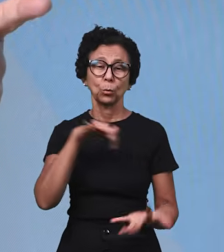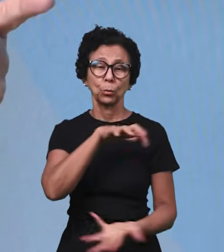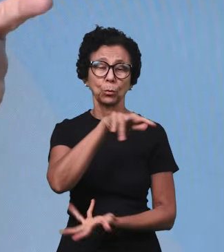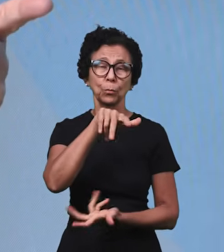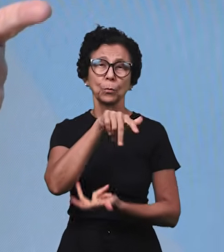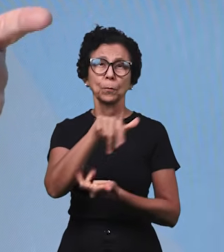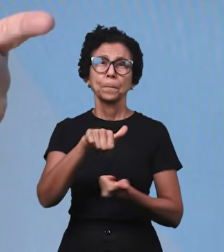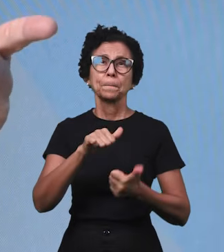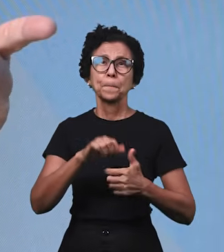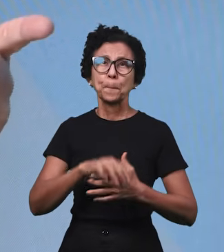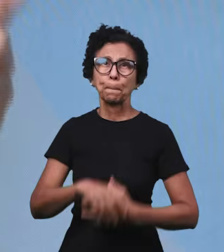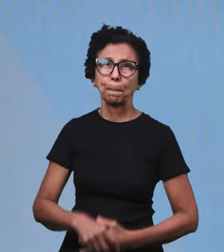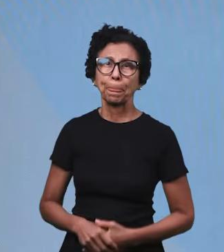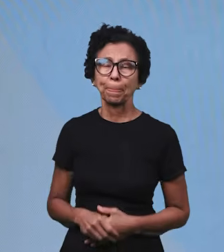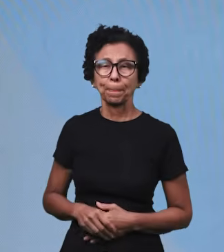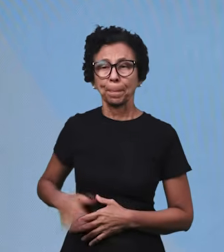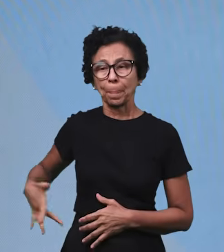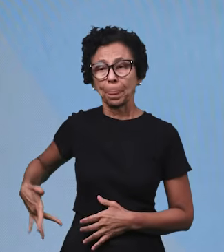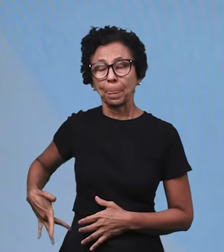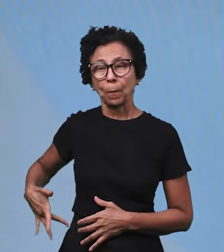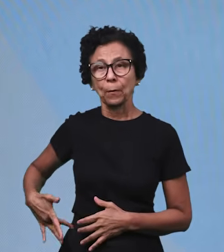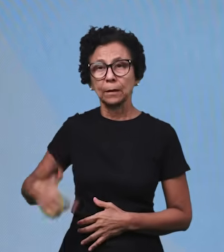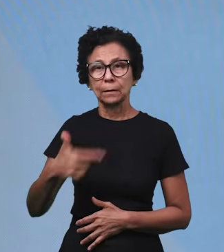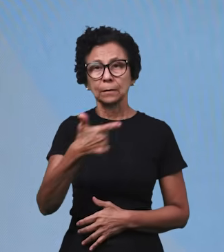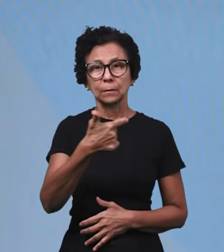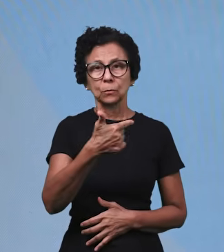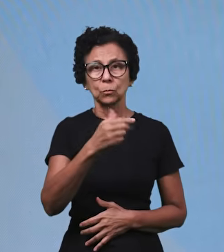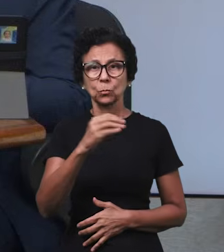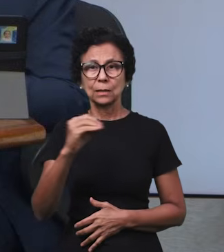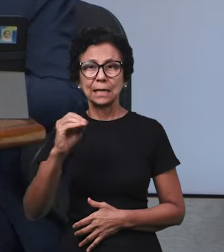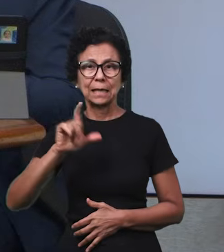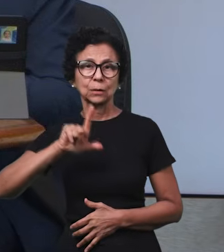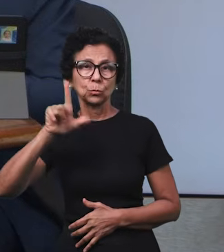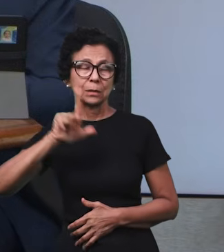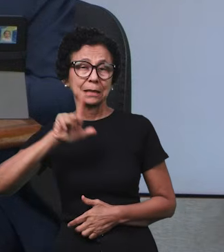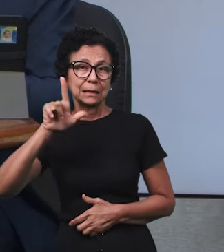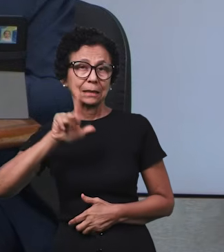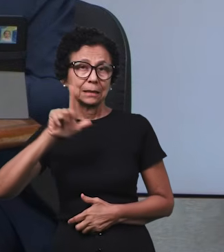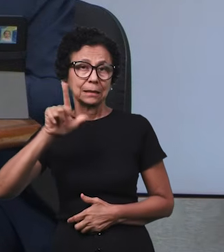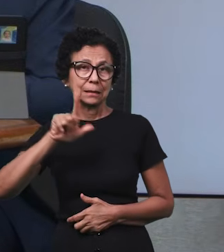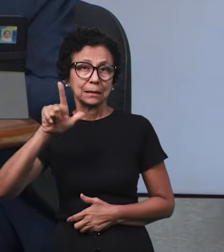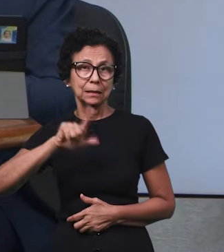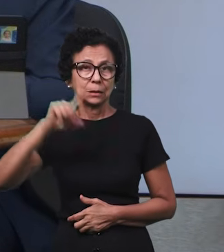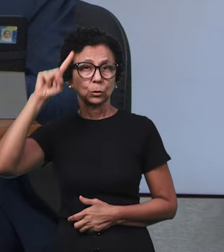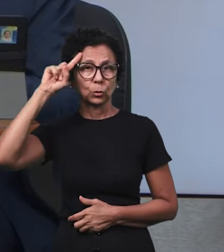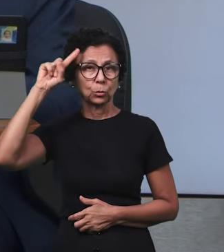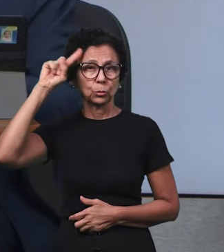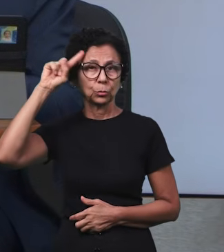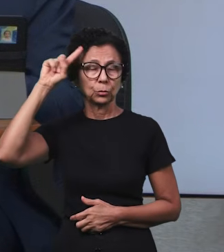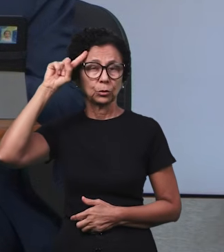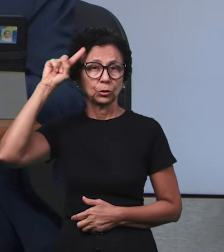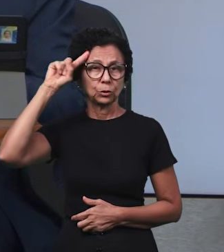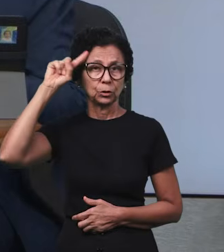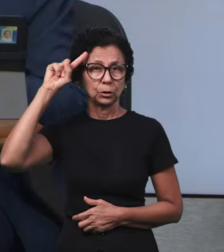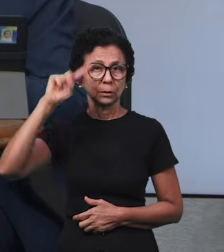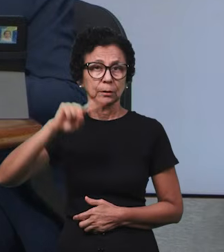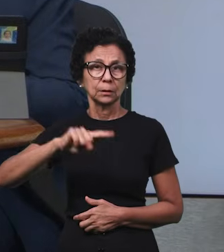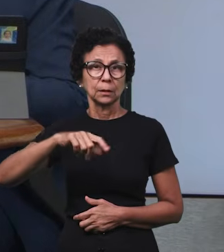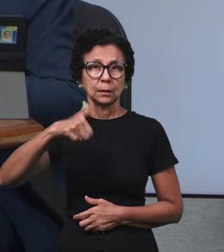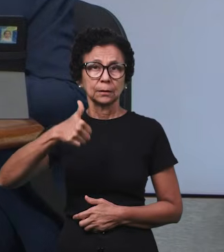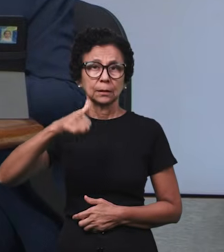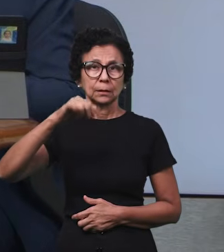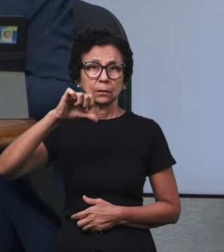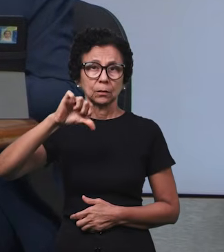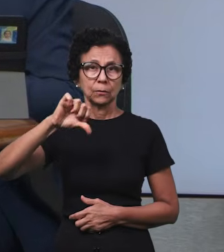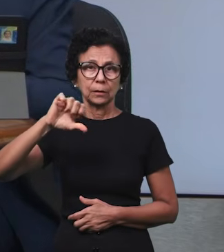lembra disso da faculdade, 200 litros de líquido por dia. Ele reabsorve